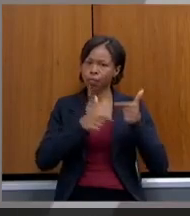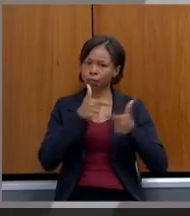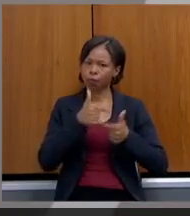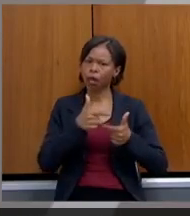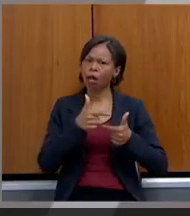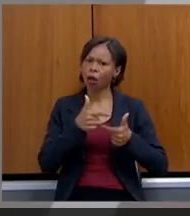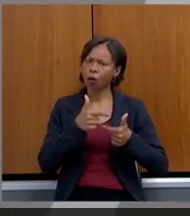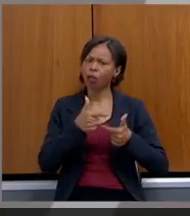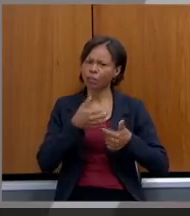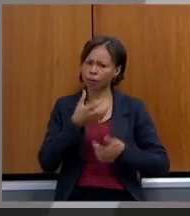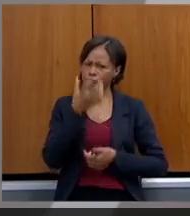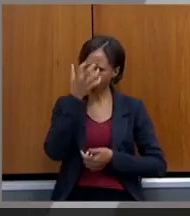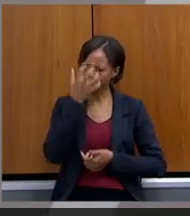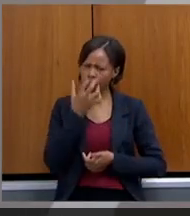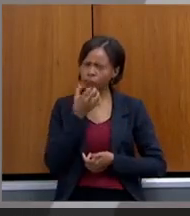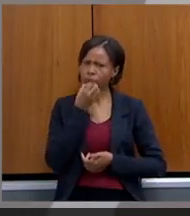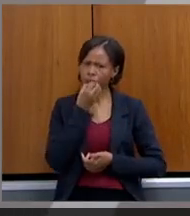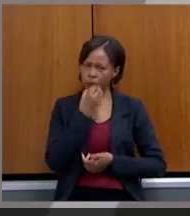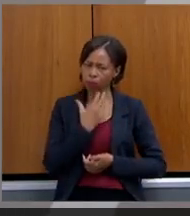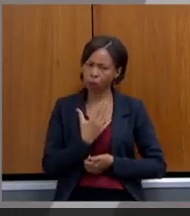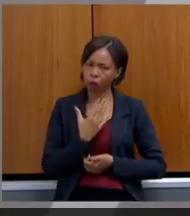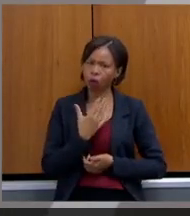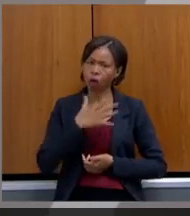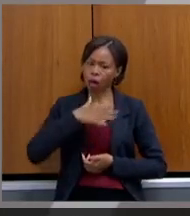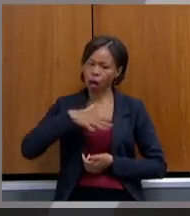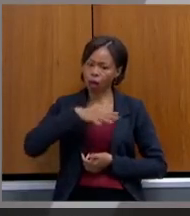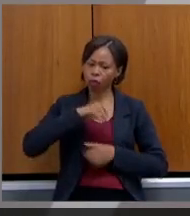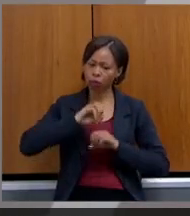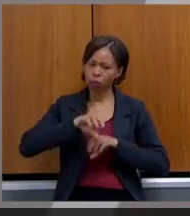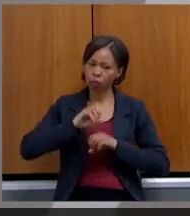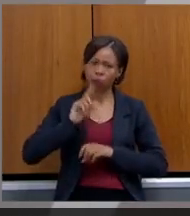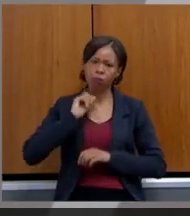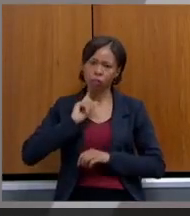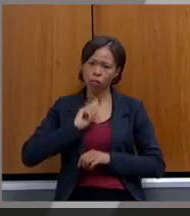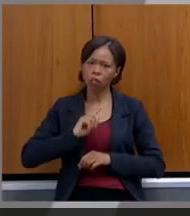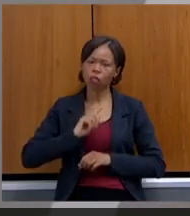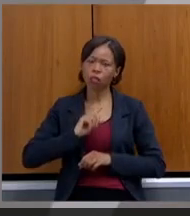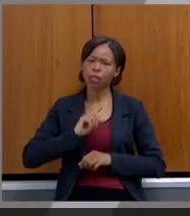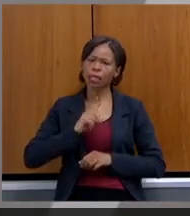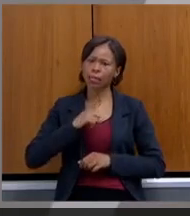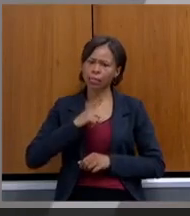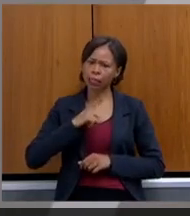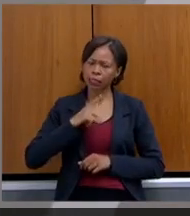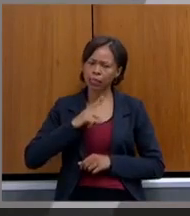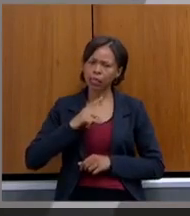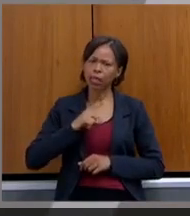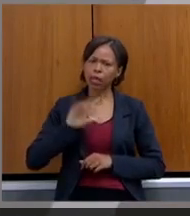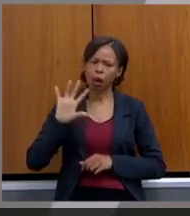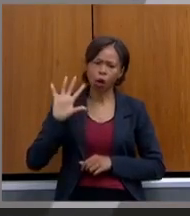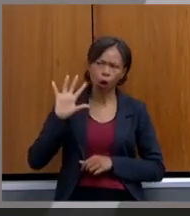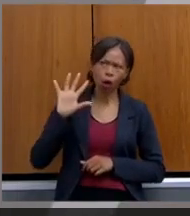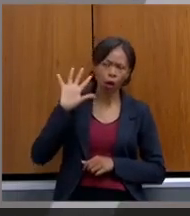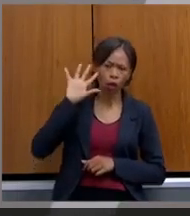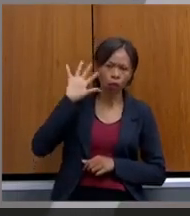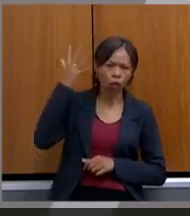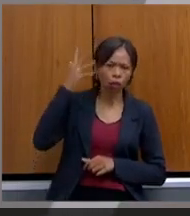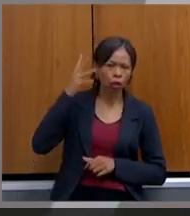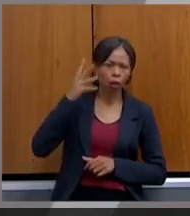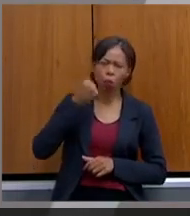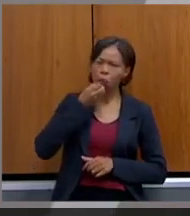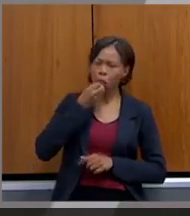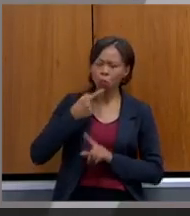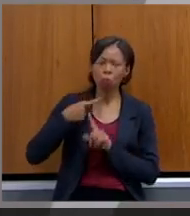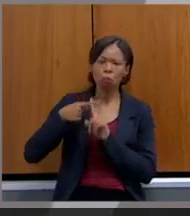na educação mineira e com grandes resultados e todos os sentidos quando se fala aí dos termos de compromisso